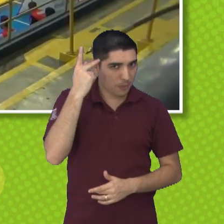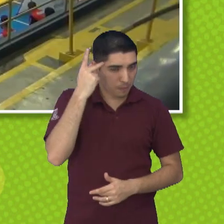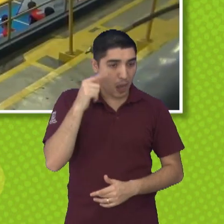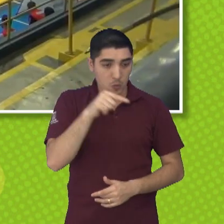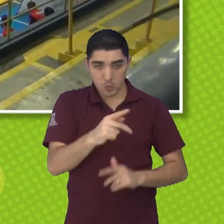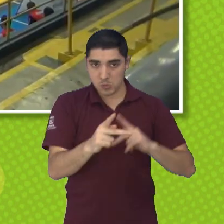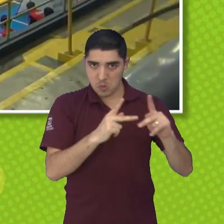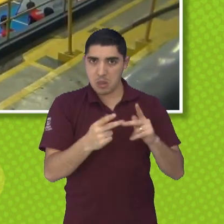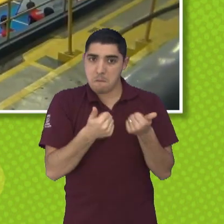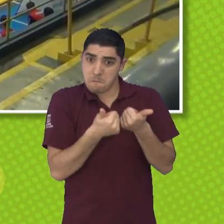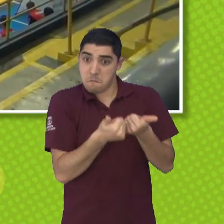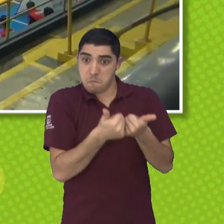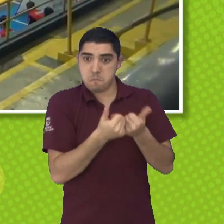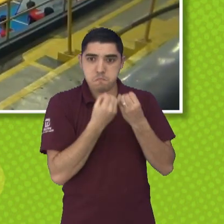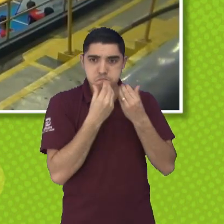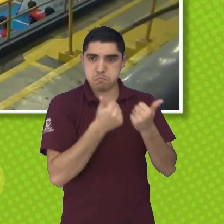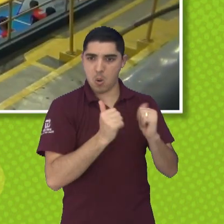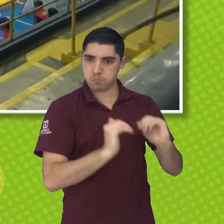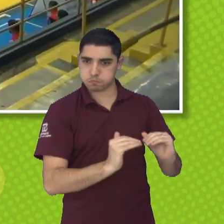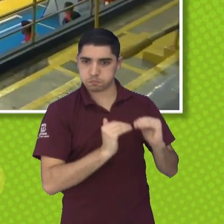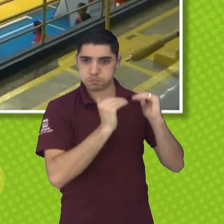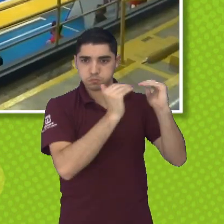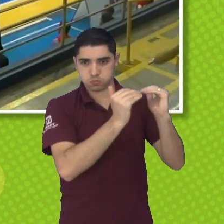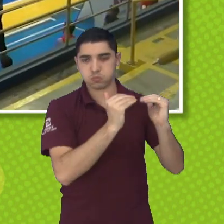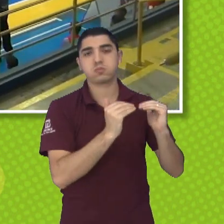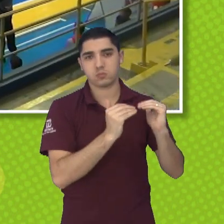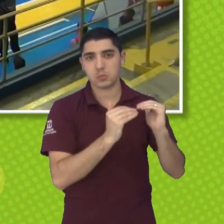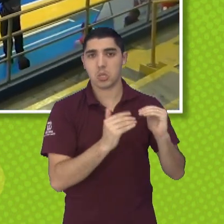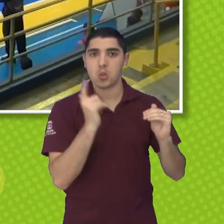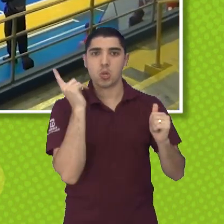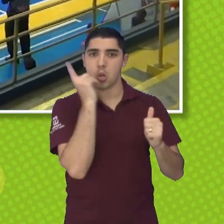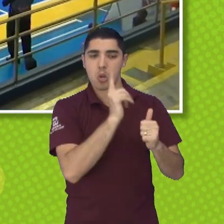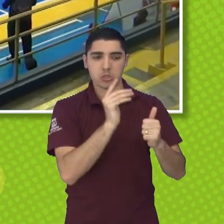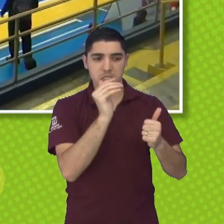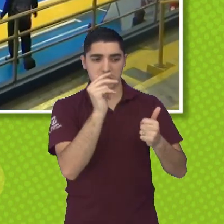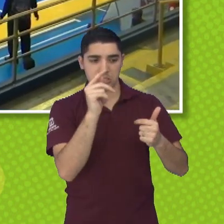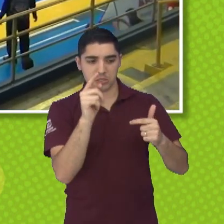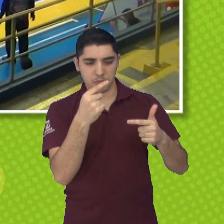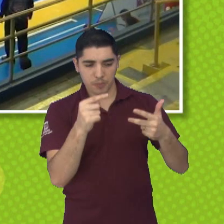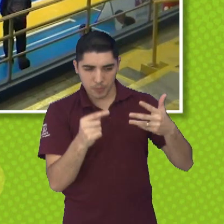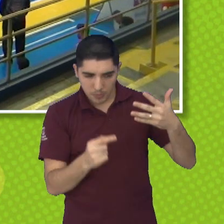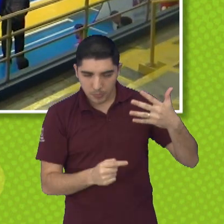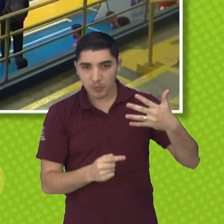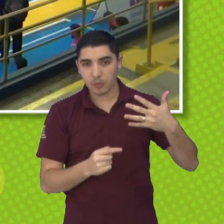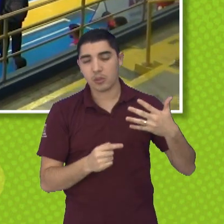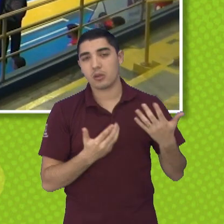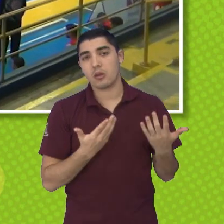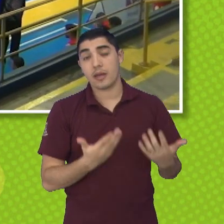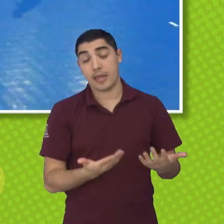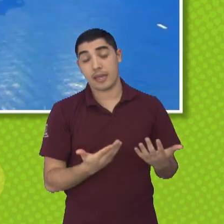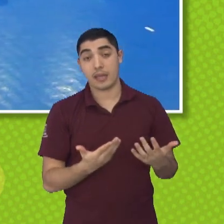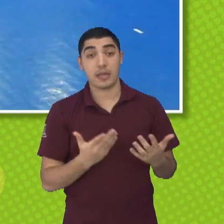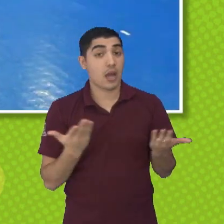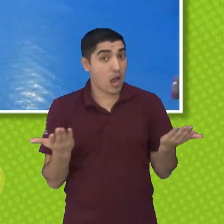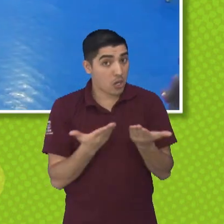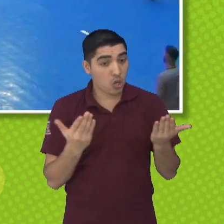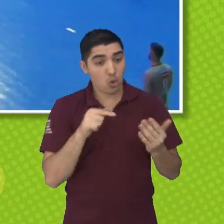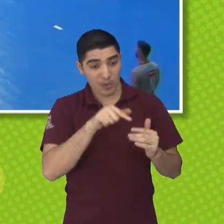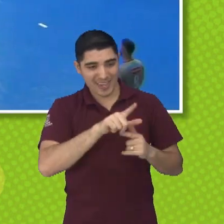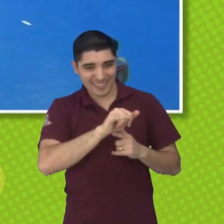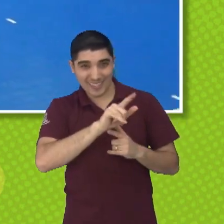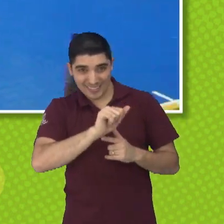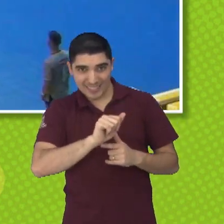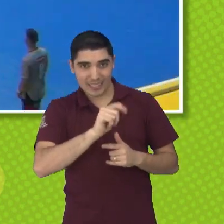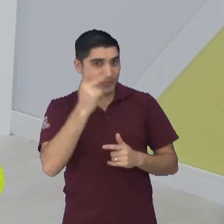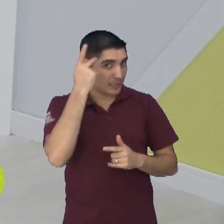Apesar da classificação abaixo dos outros, mas por causa de número de jogos. Então o São José está sobrando nessa Liga